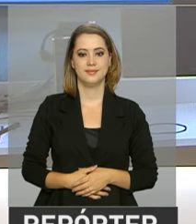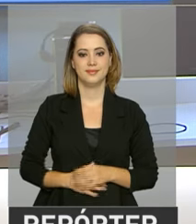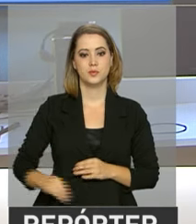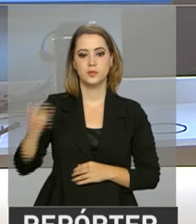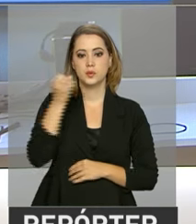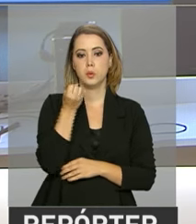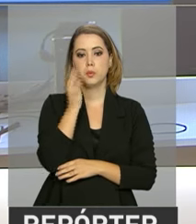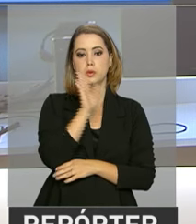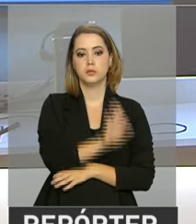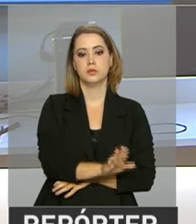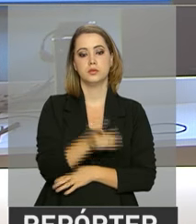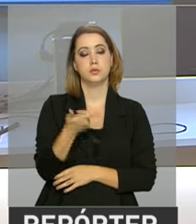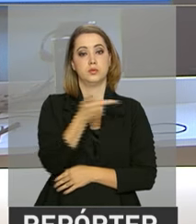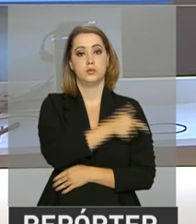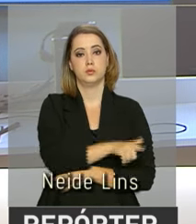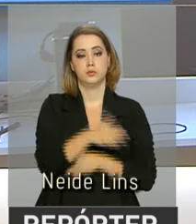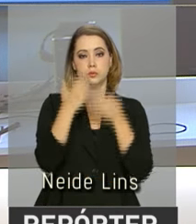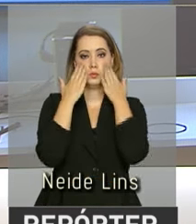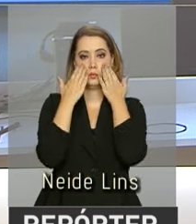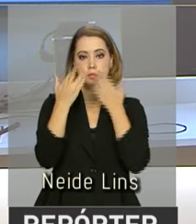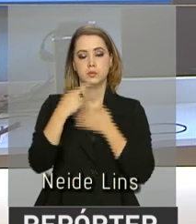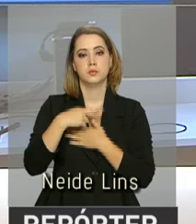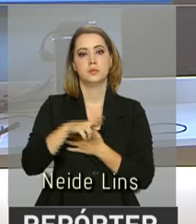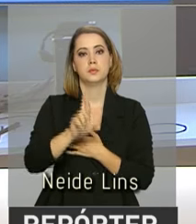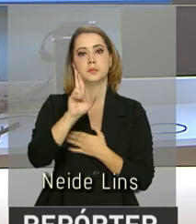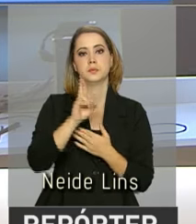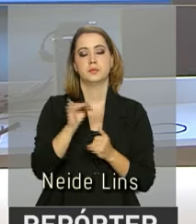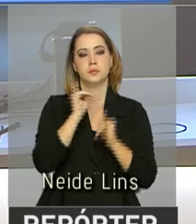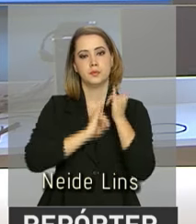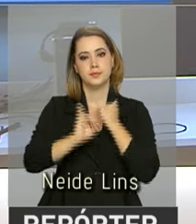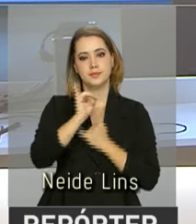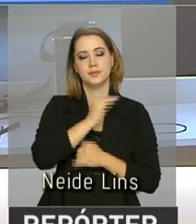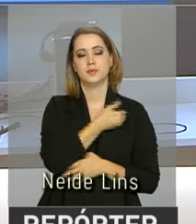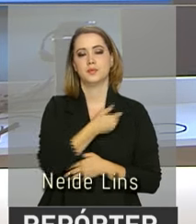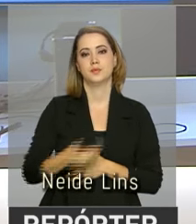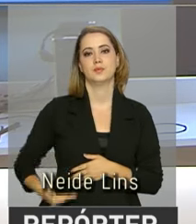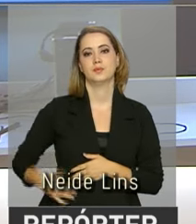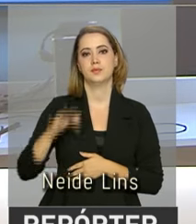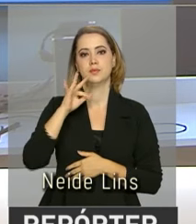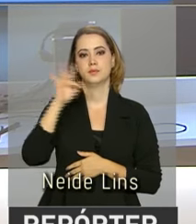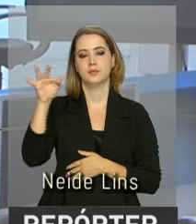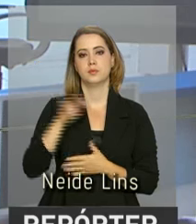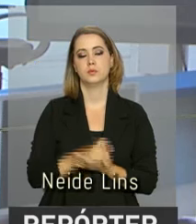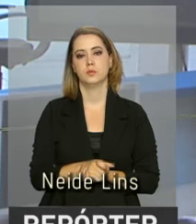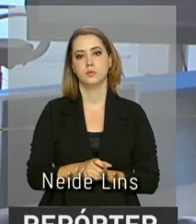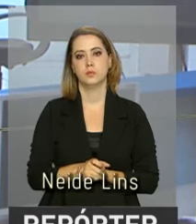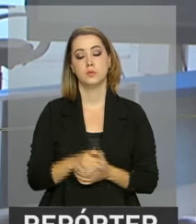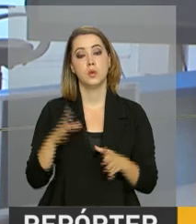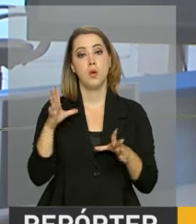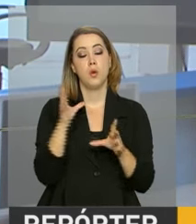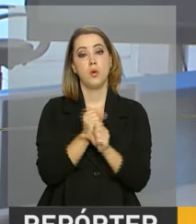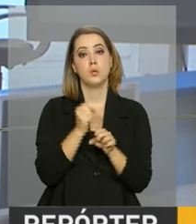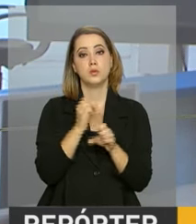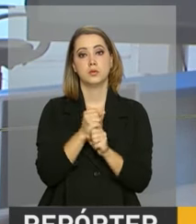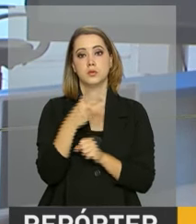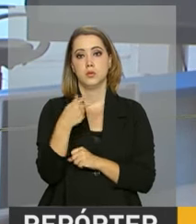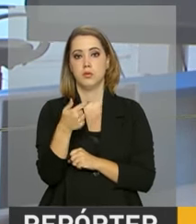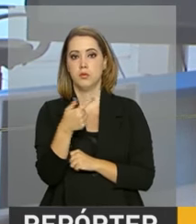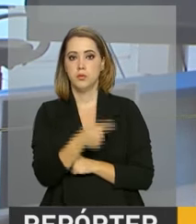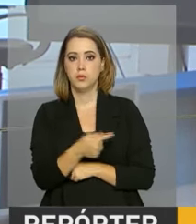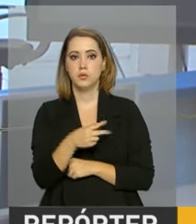Olá boa tarde estamos de volta com mais uma edição do repórter NBR as notícias do governo federal o orçamento de